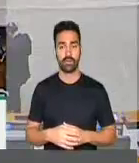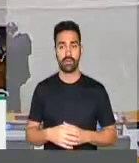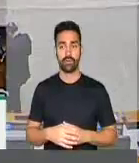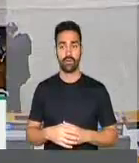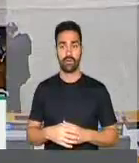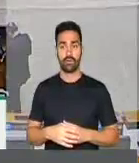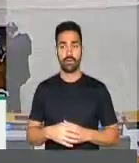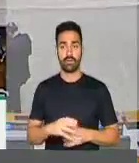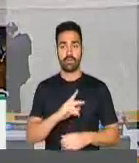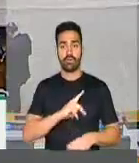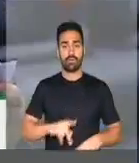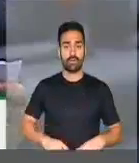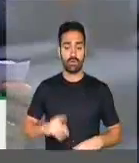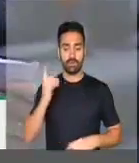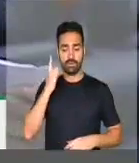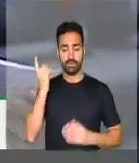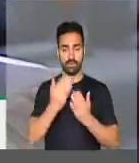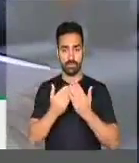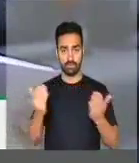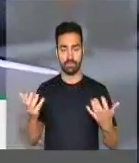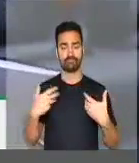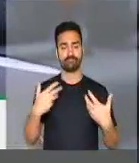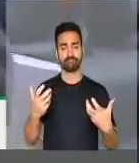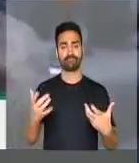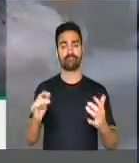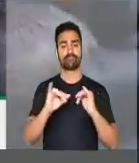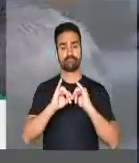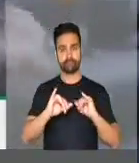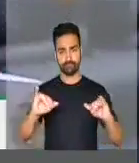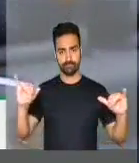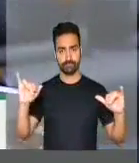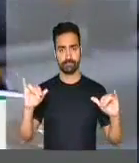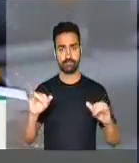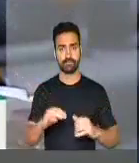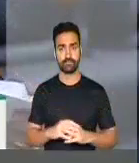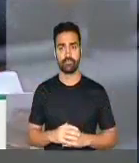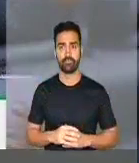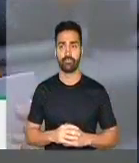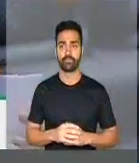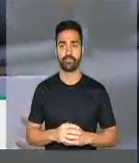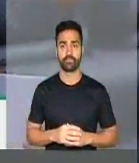senhores parlamentares, eu quero registrar